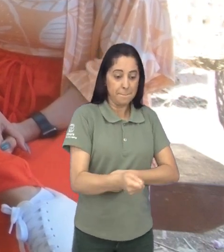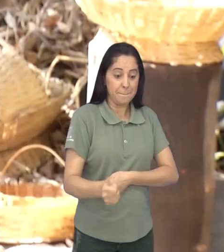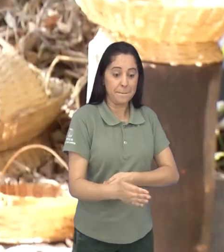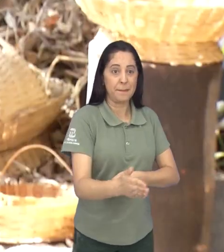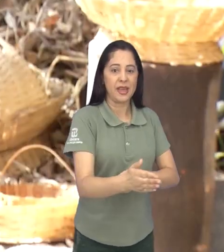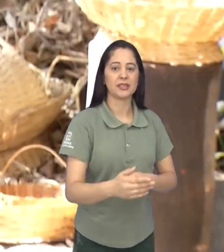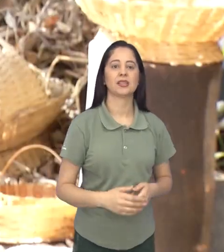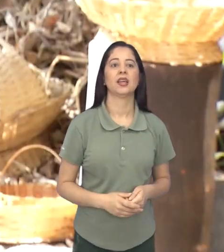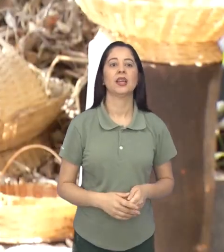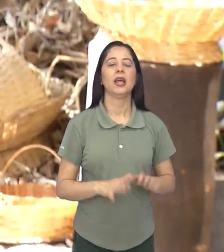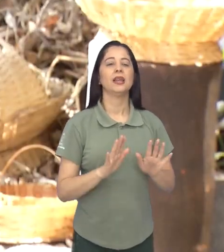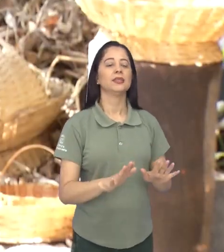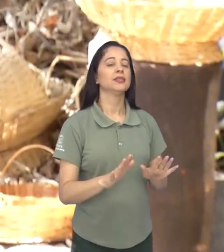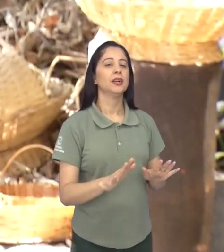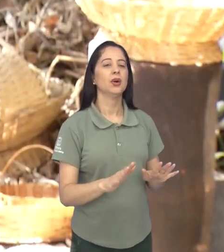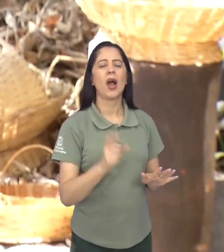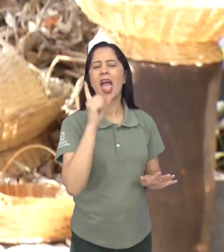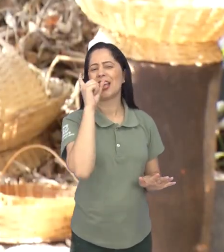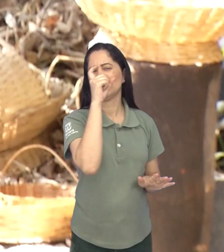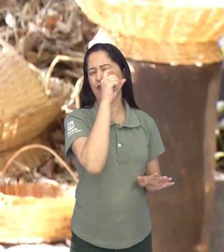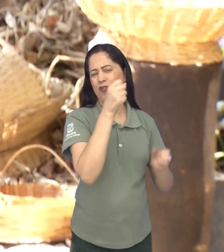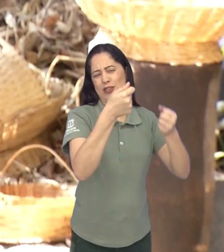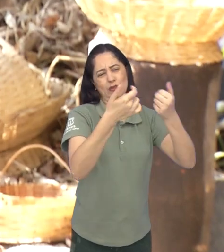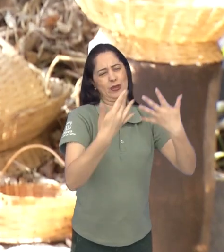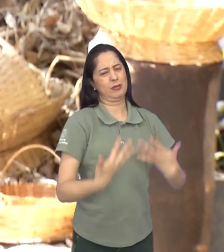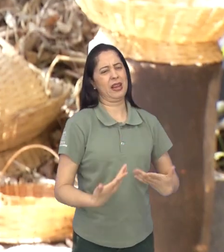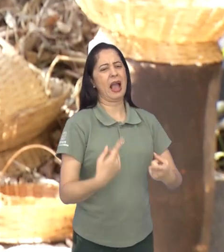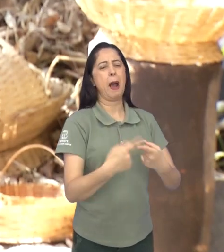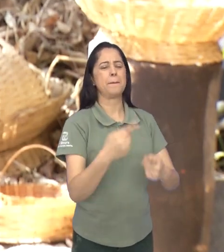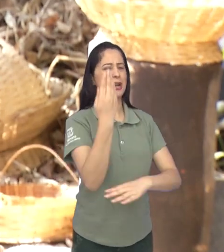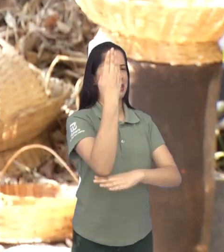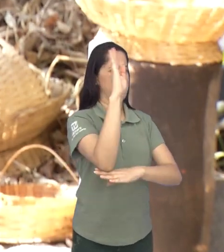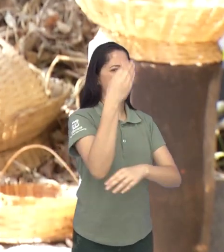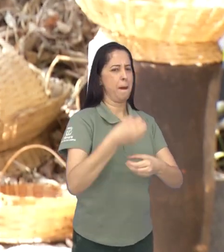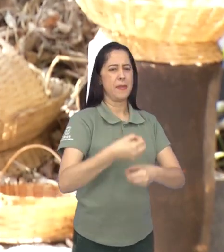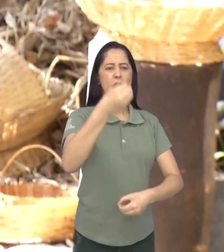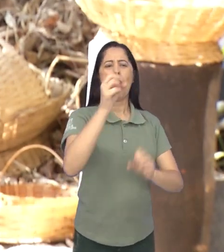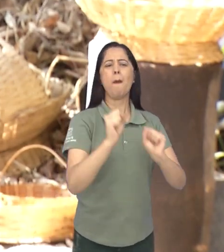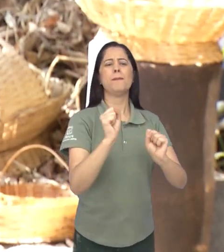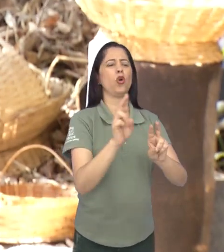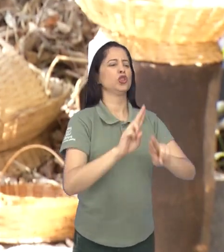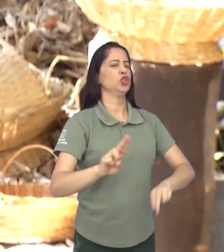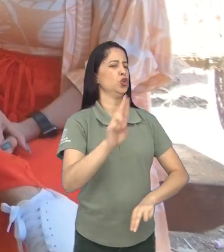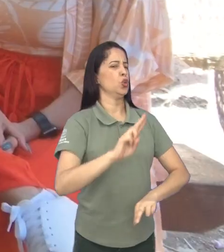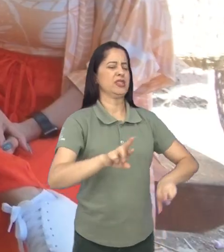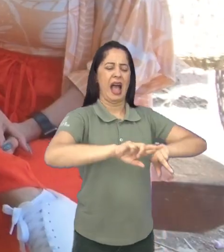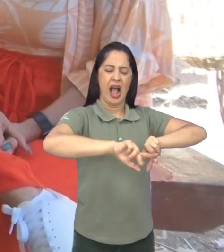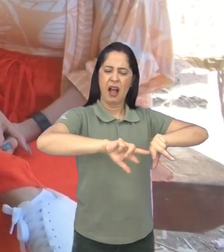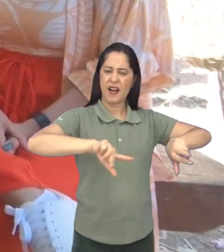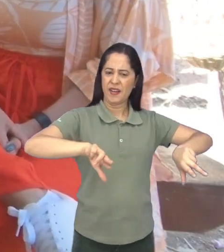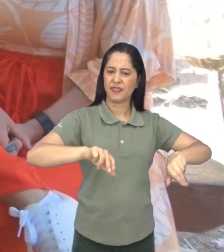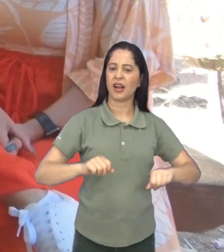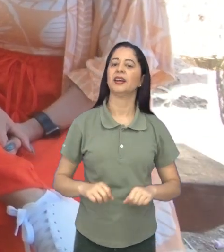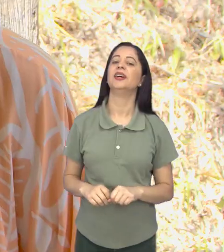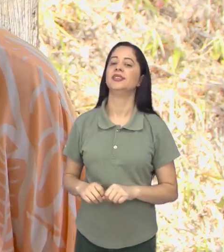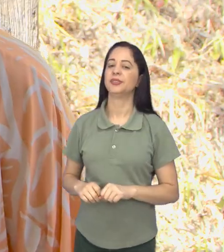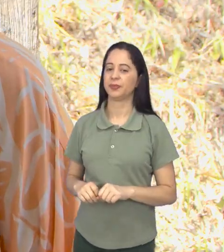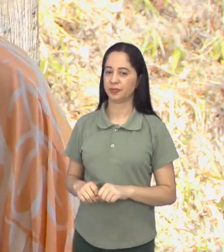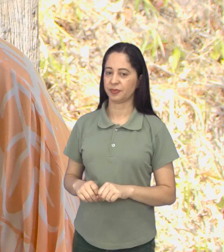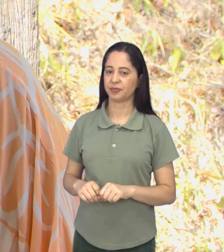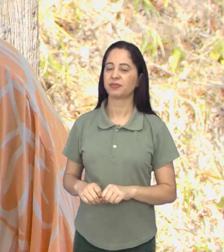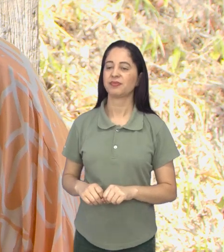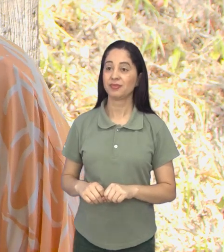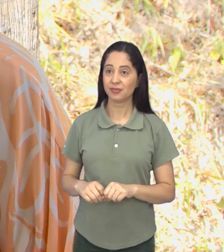é difícil dizer o que o bambu pode ser feito do bambu. É muita coisa. Você estava me falando que ele